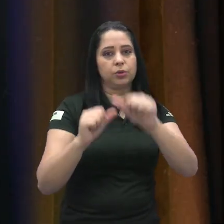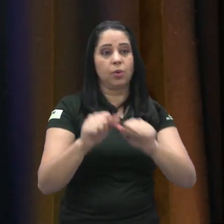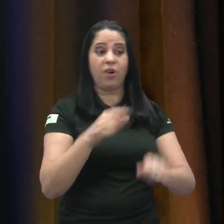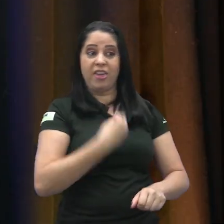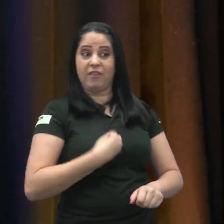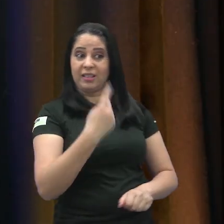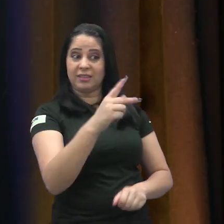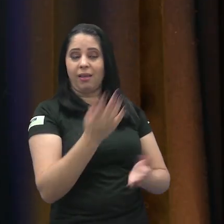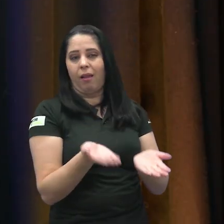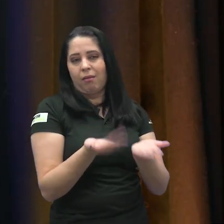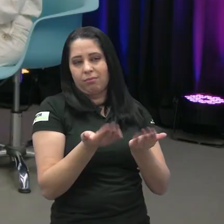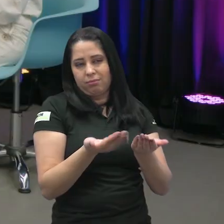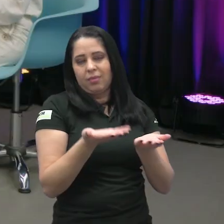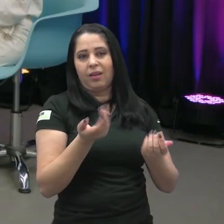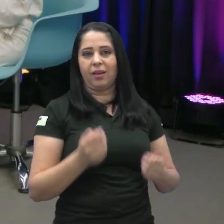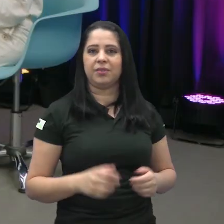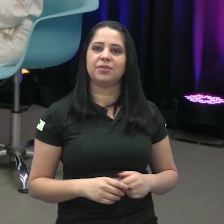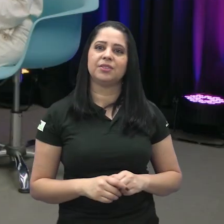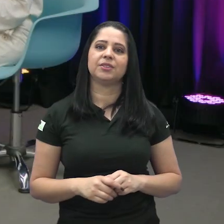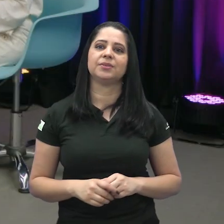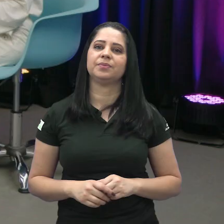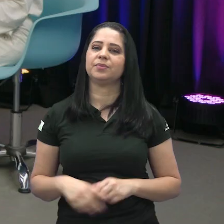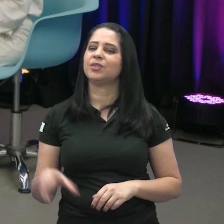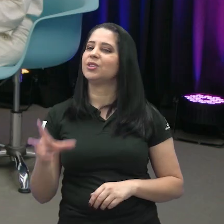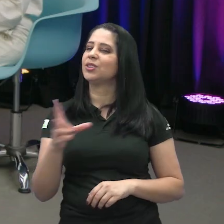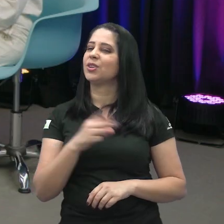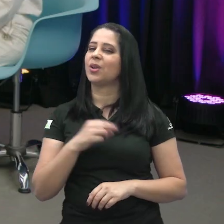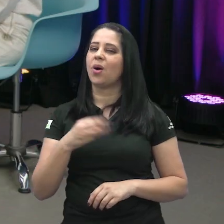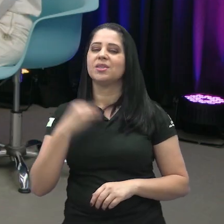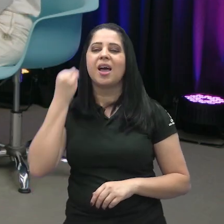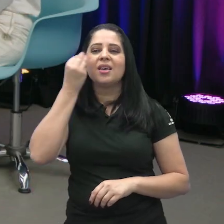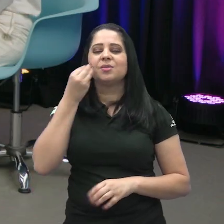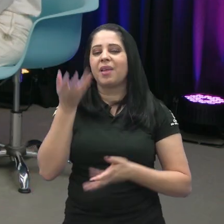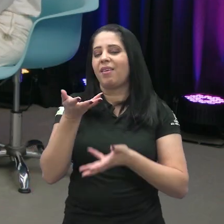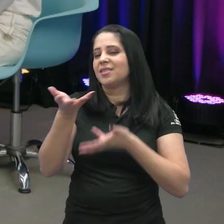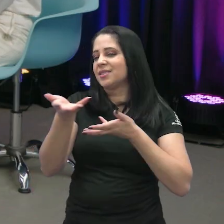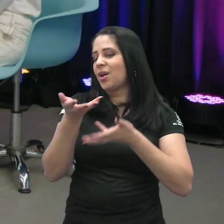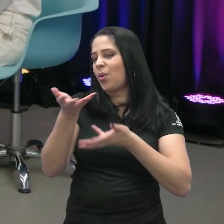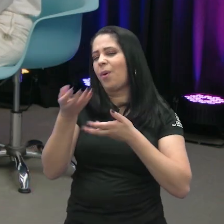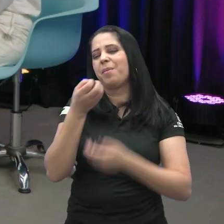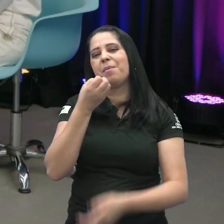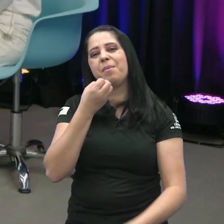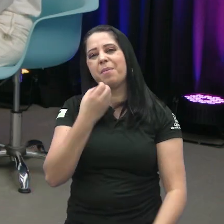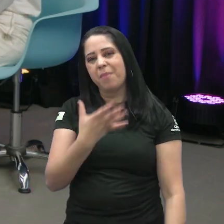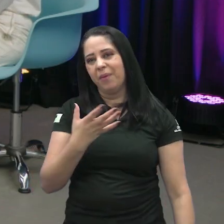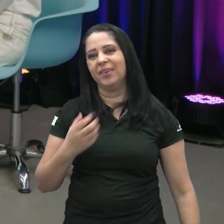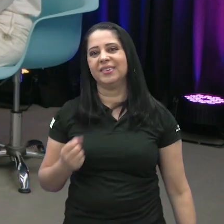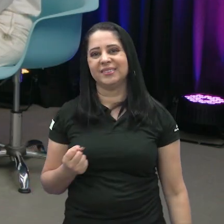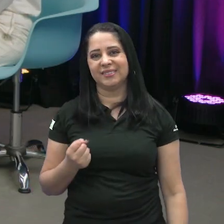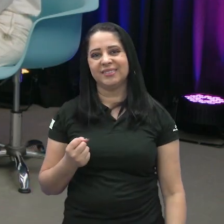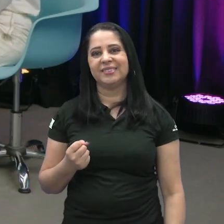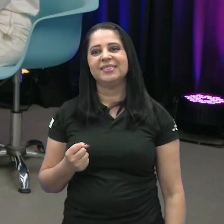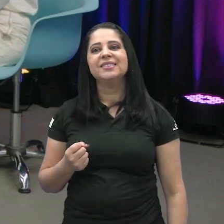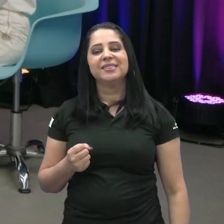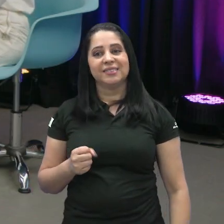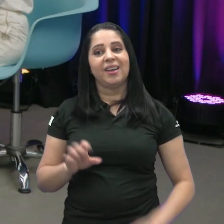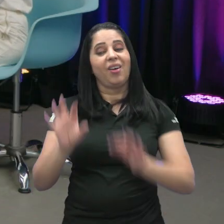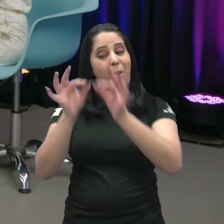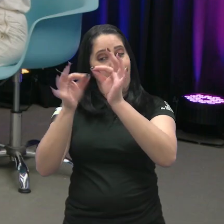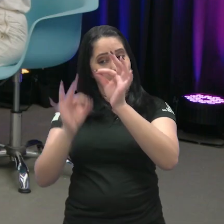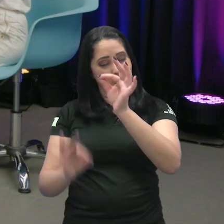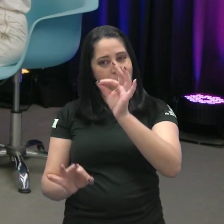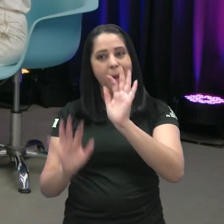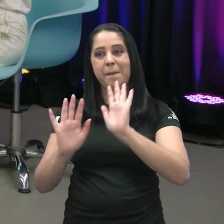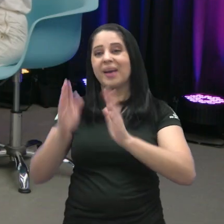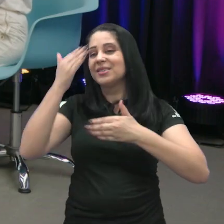muito mais leve. Tabita, a gente poderia ficar aqui trocando muitas experiências, porque né, a gente tem, aqui só no Papo de Mãe para Mãe, a gente tem muita coisa